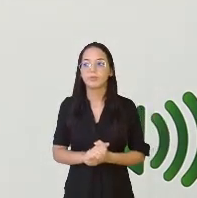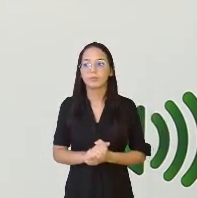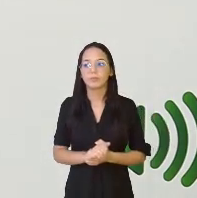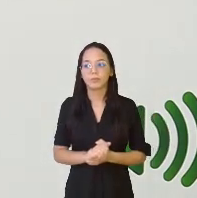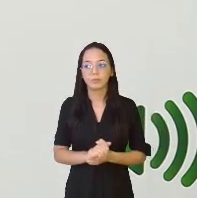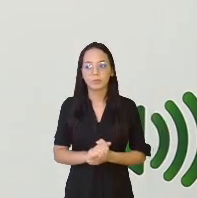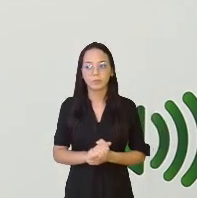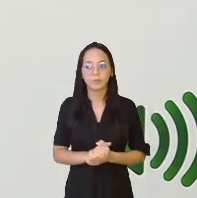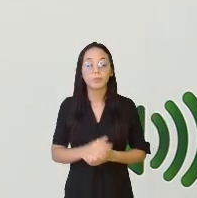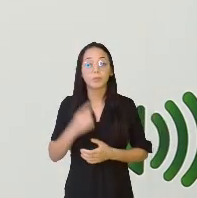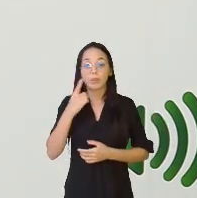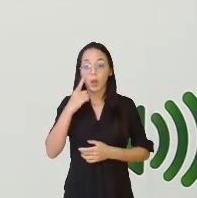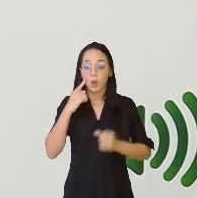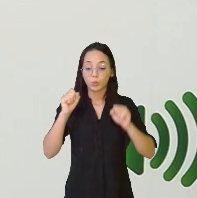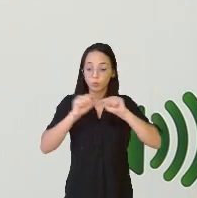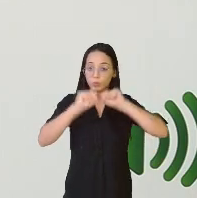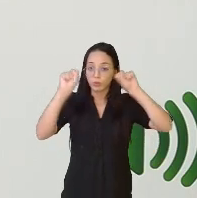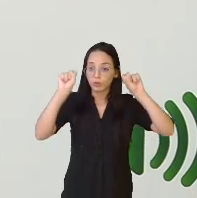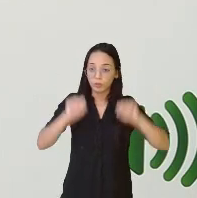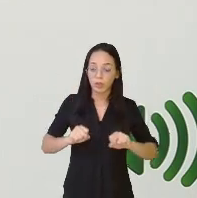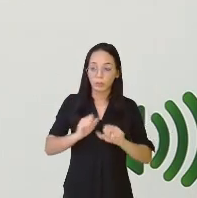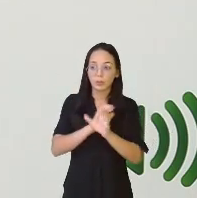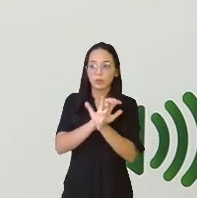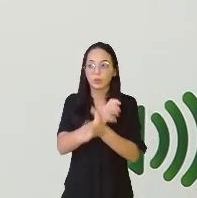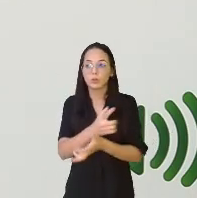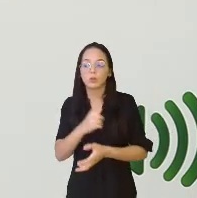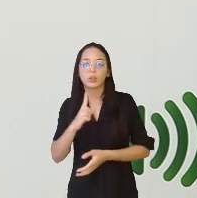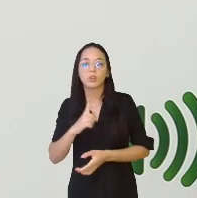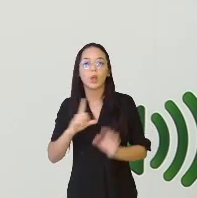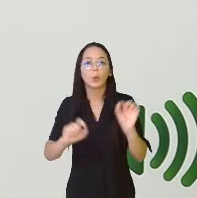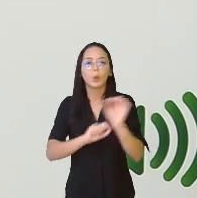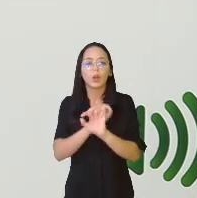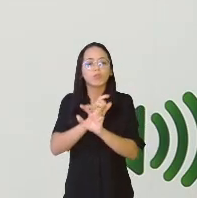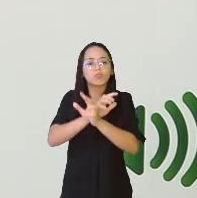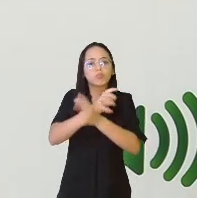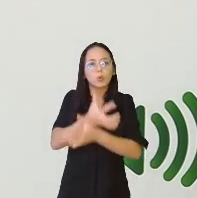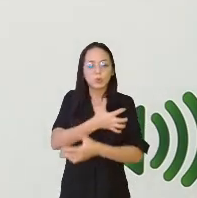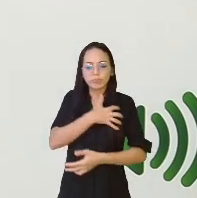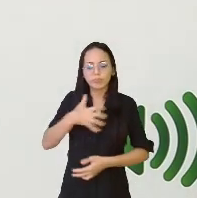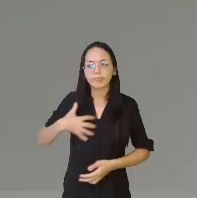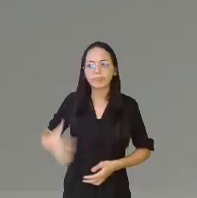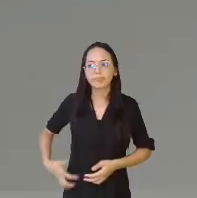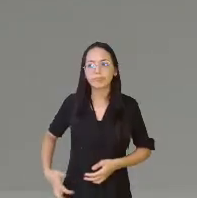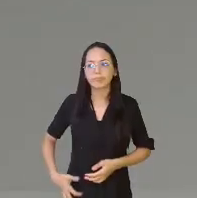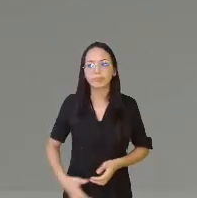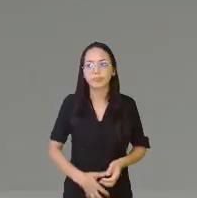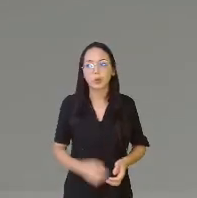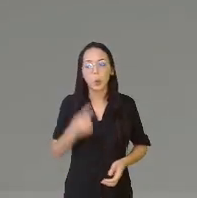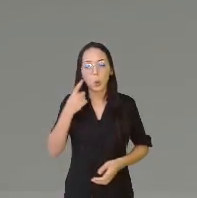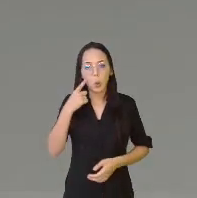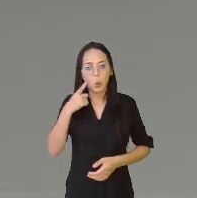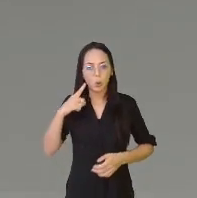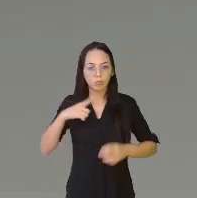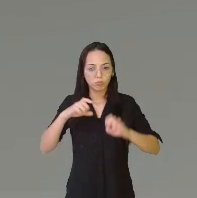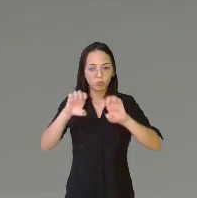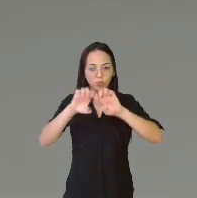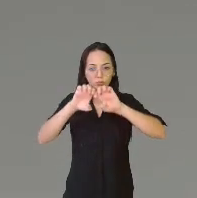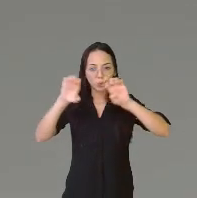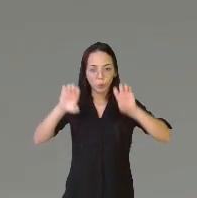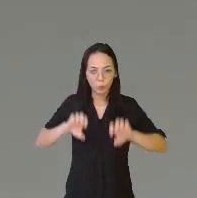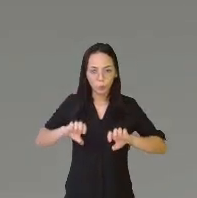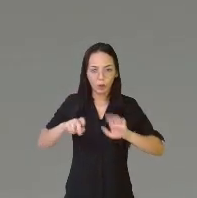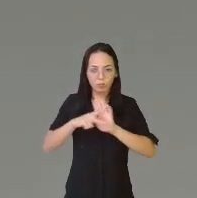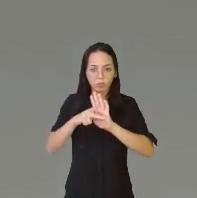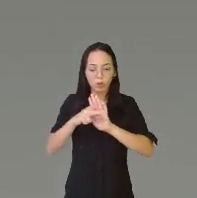sistema esquelético, ele é formado basicamente pelos nossos ossos. Aqui a gente tem uma estrutura, essa estrutura,